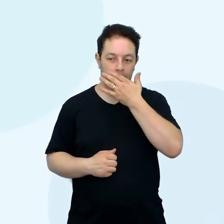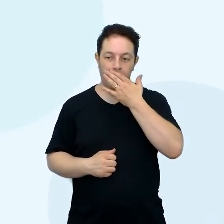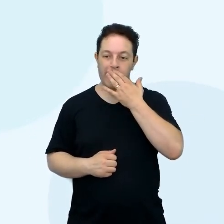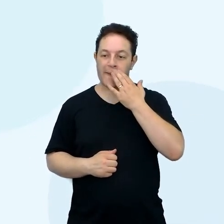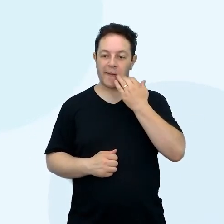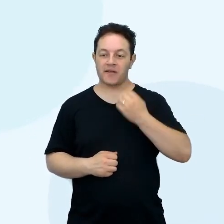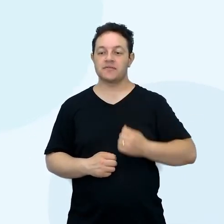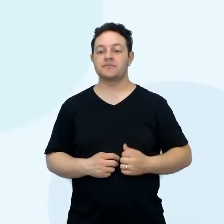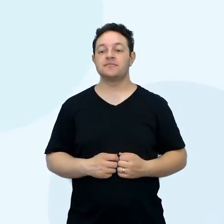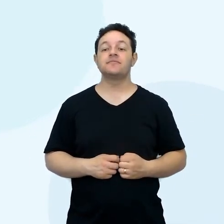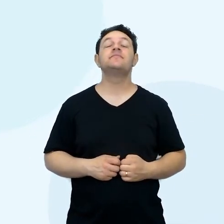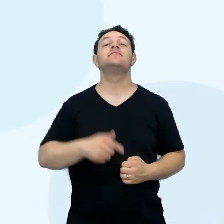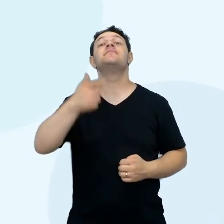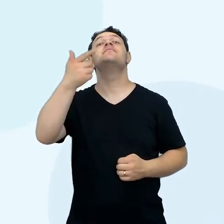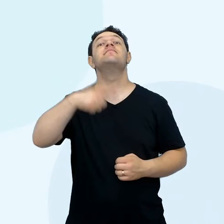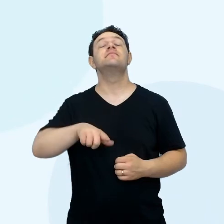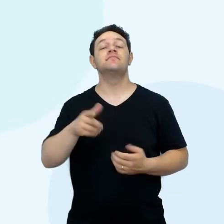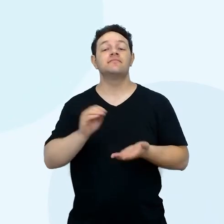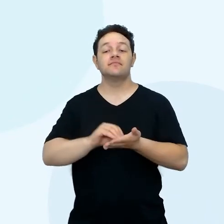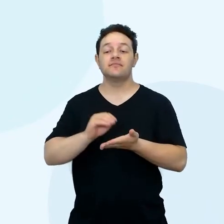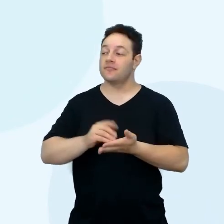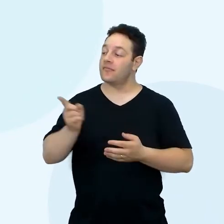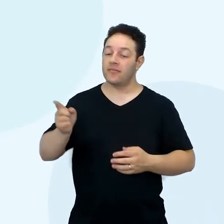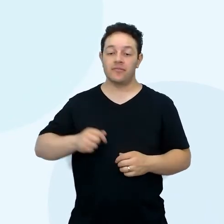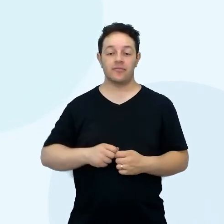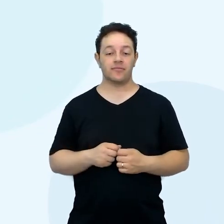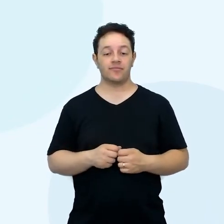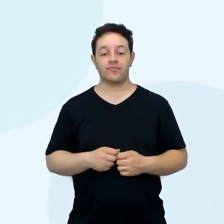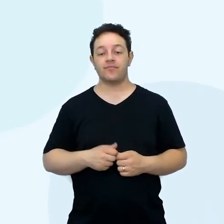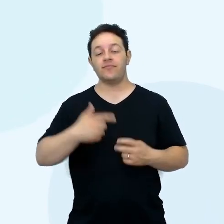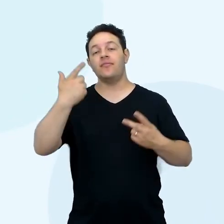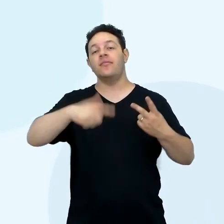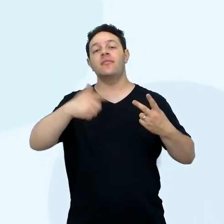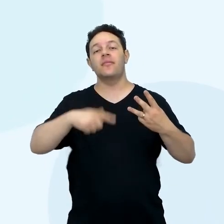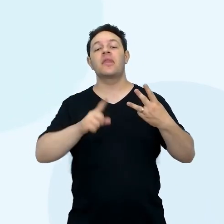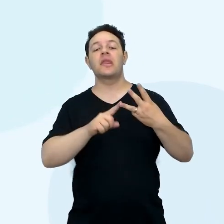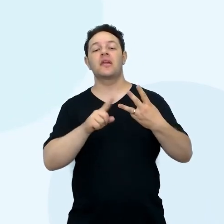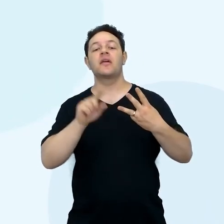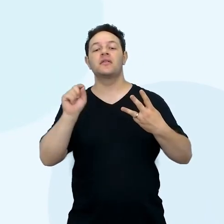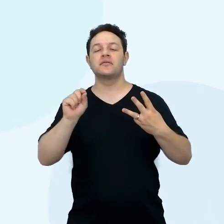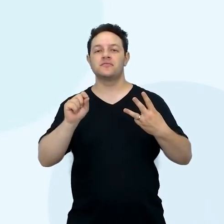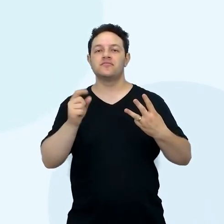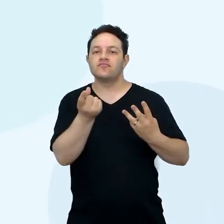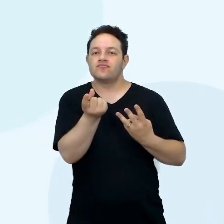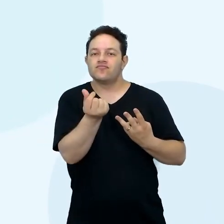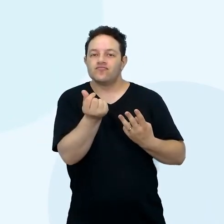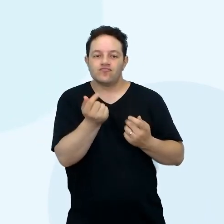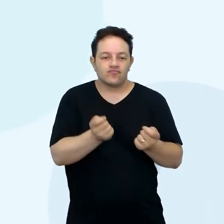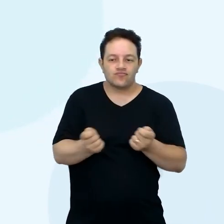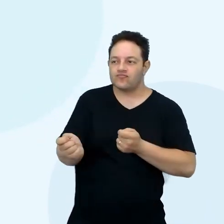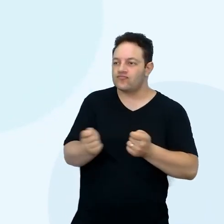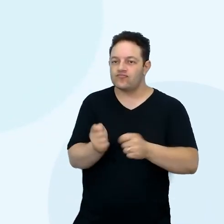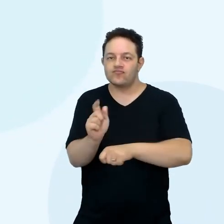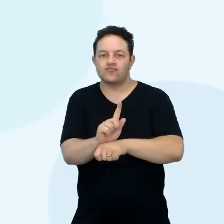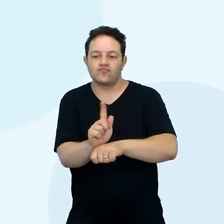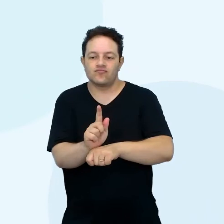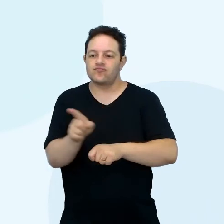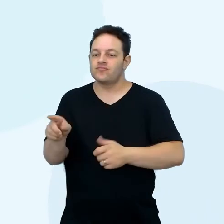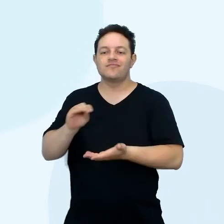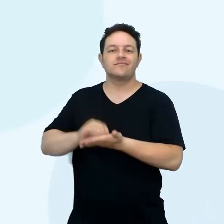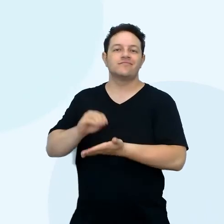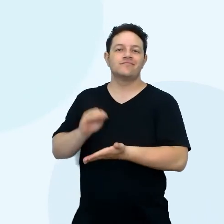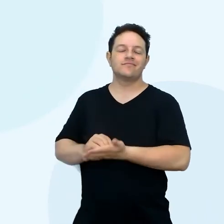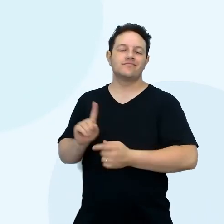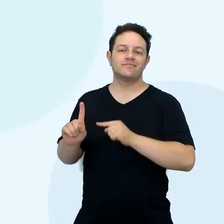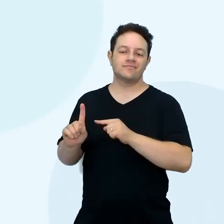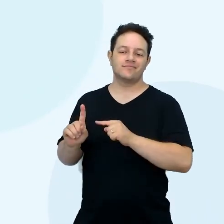Muito bem, o que mais que ele precisava fazer? Ele não teve gestão financeira. Não teve gestão